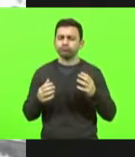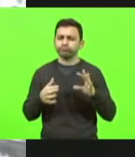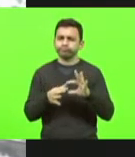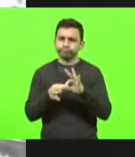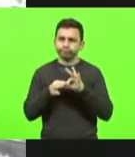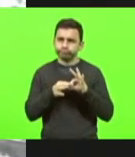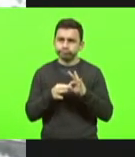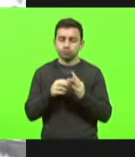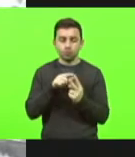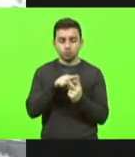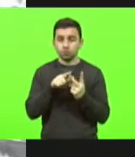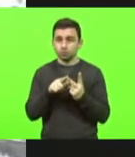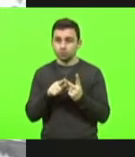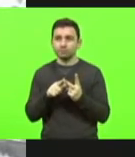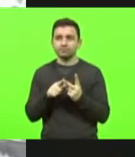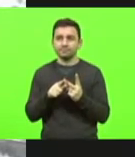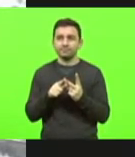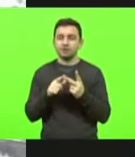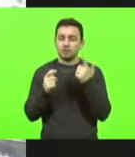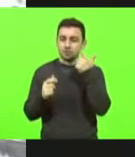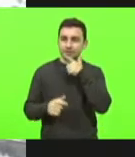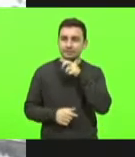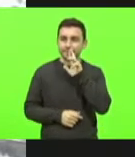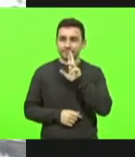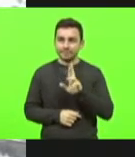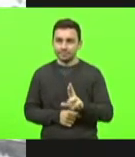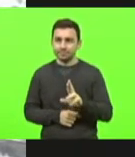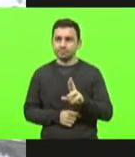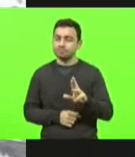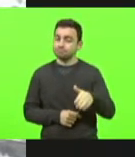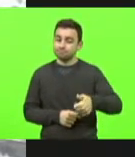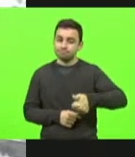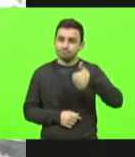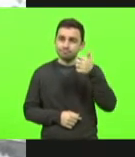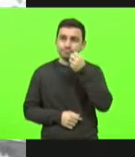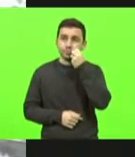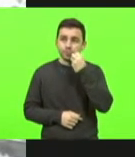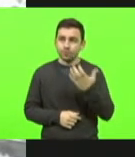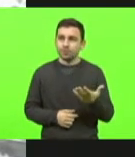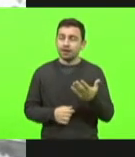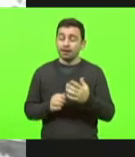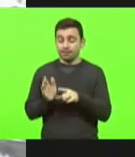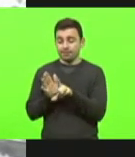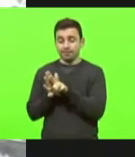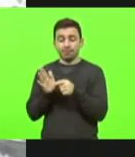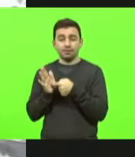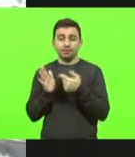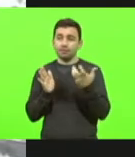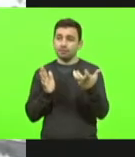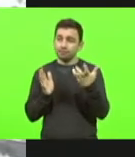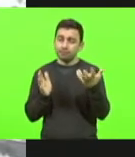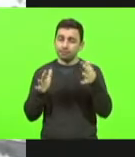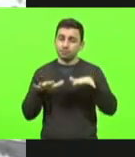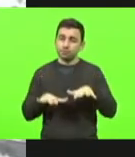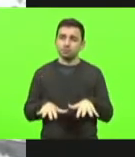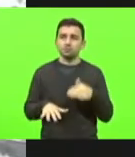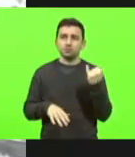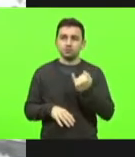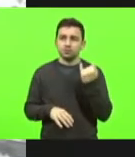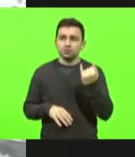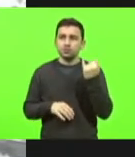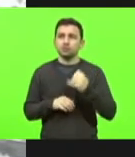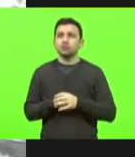e ter um resultado efetivo, que é o que, no final das contas, né, a lei busca, a lei da inclusão busca, e o que todos nós